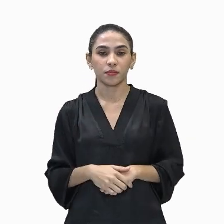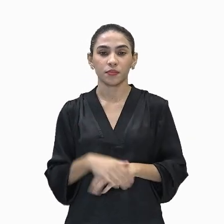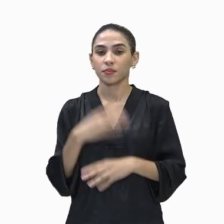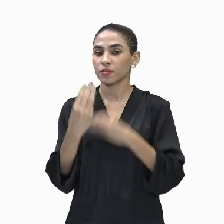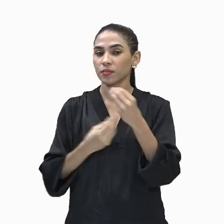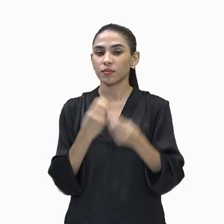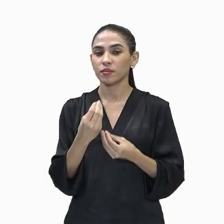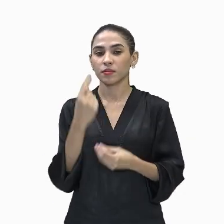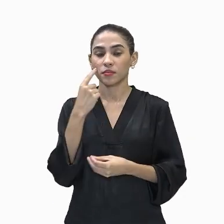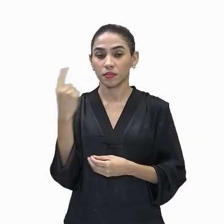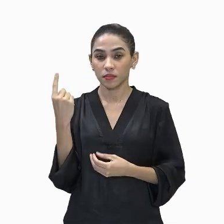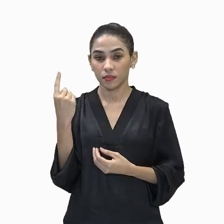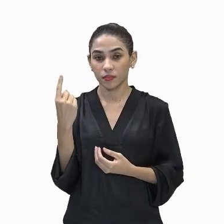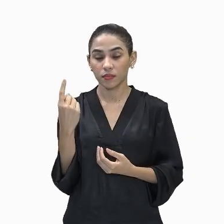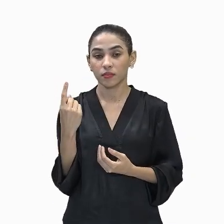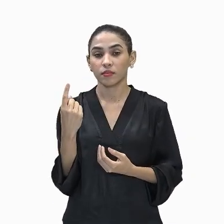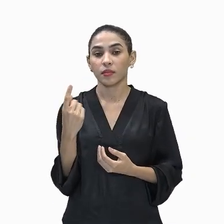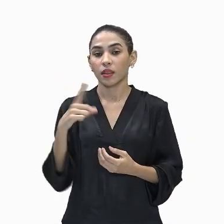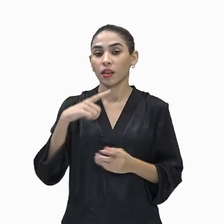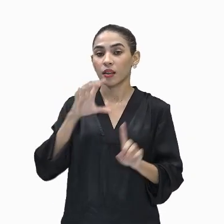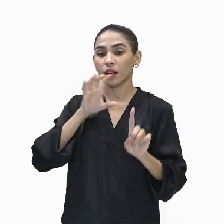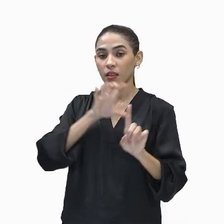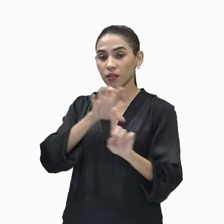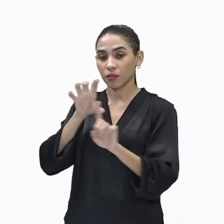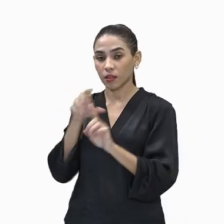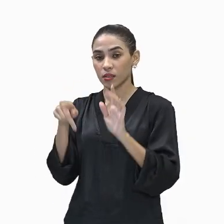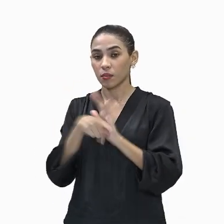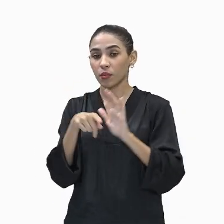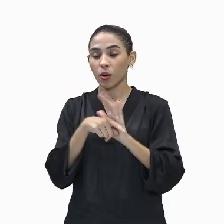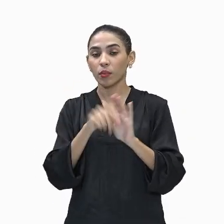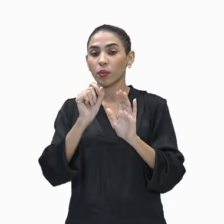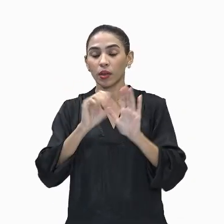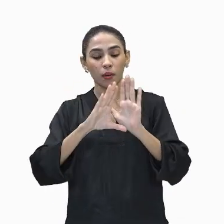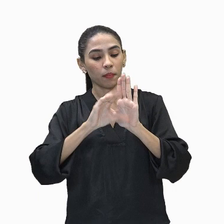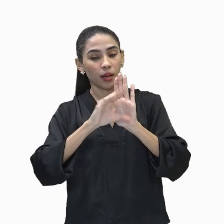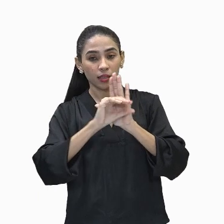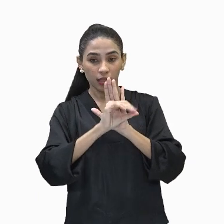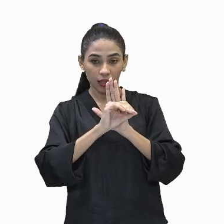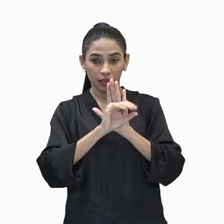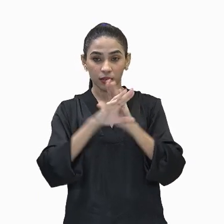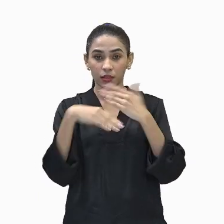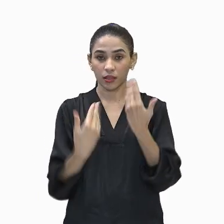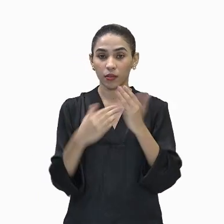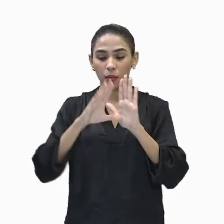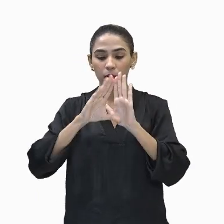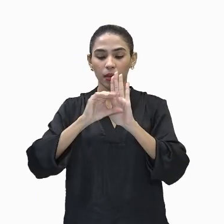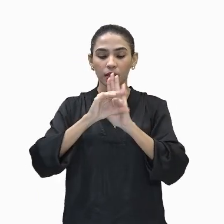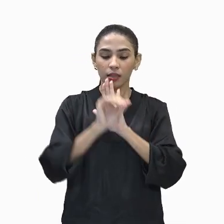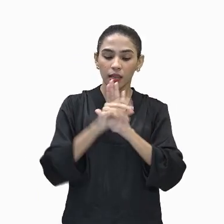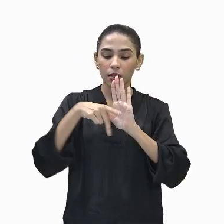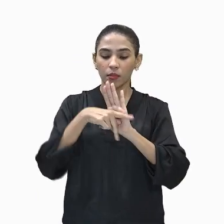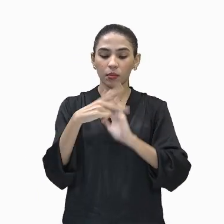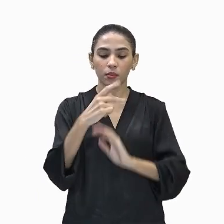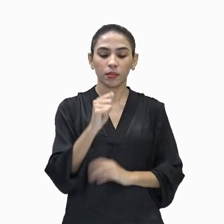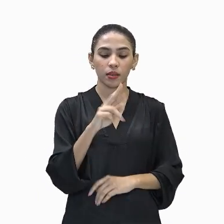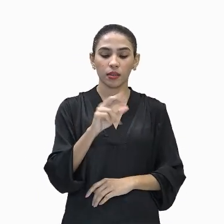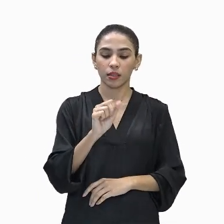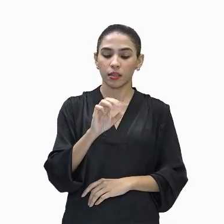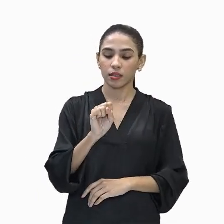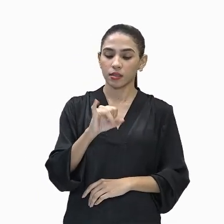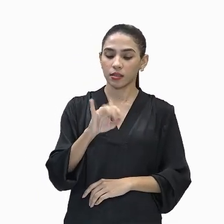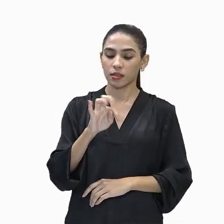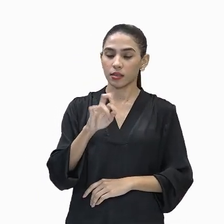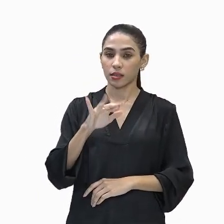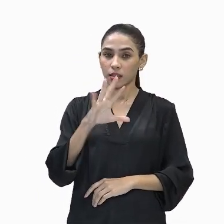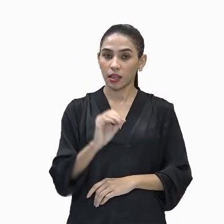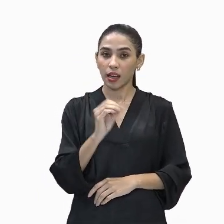seria a amebíase? Ela é causada aí por um protozoário, olha. Então, ela é uma infecção parasitária que acomete